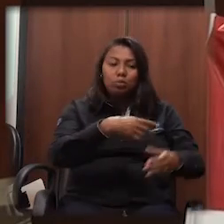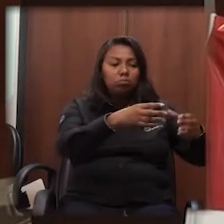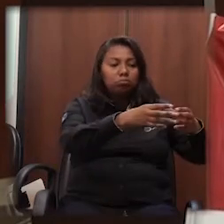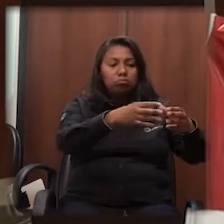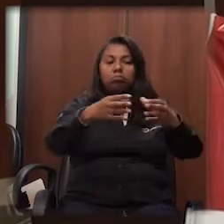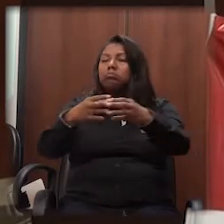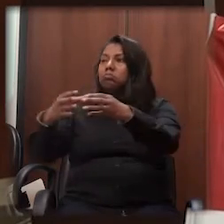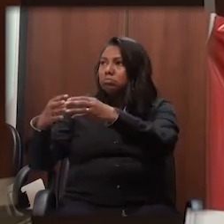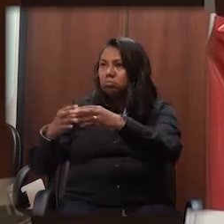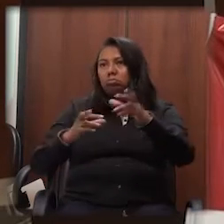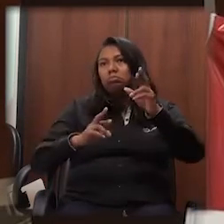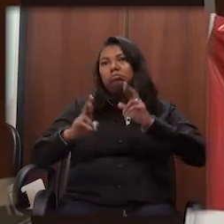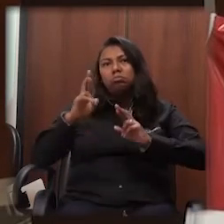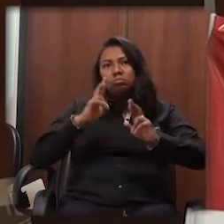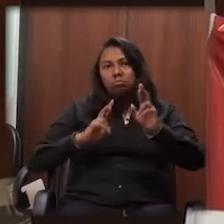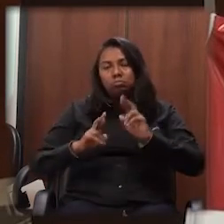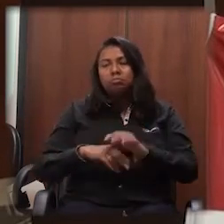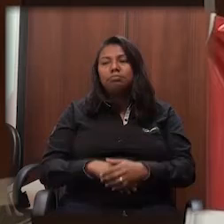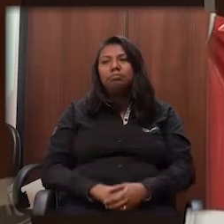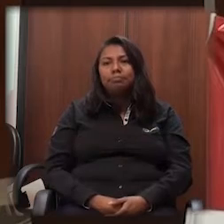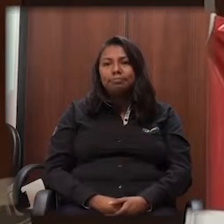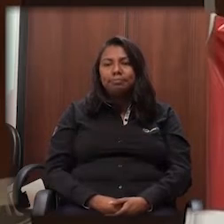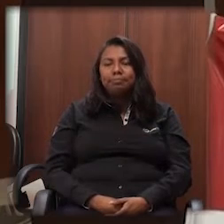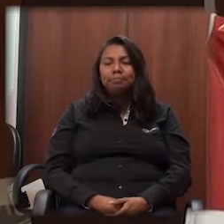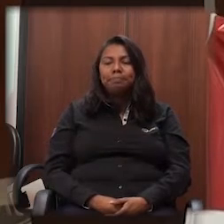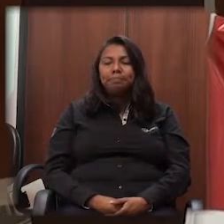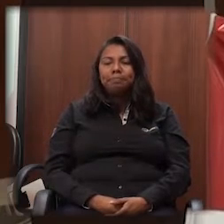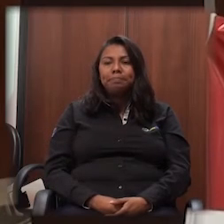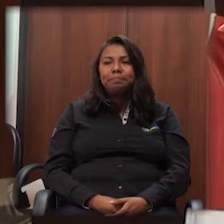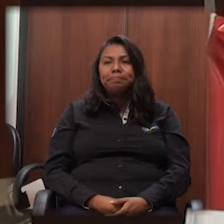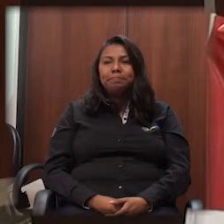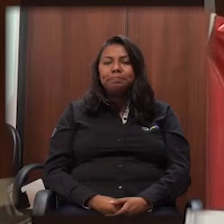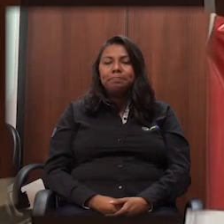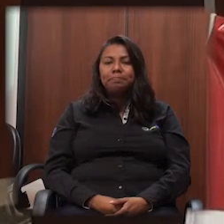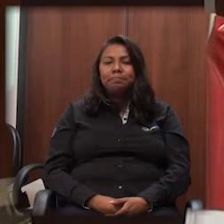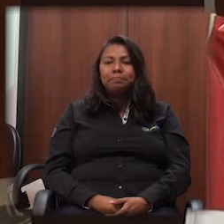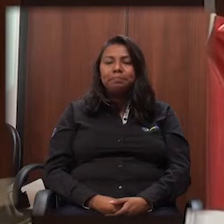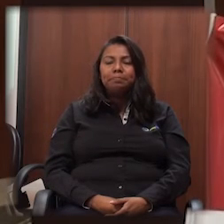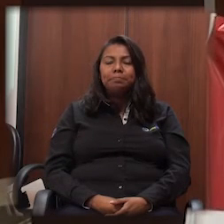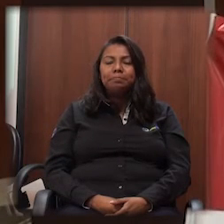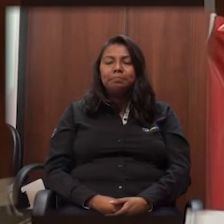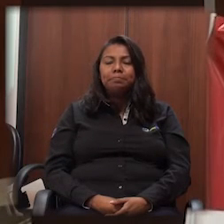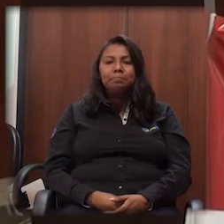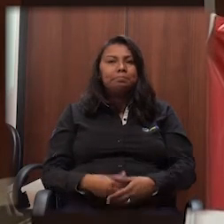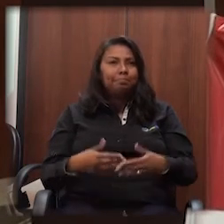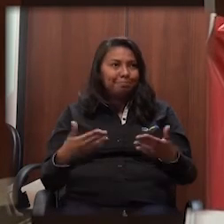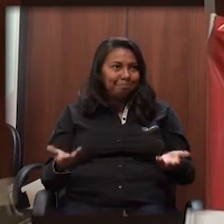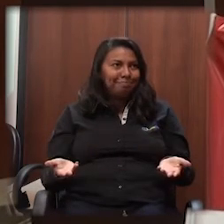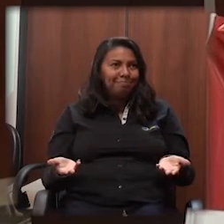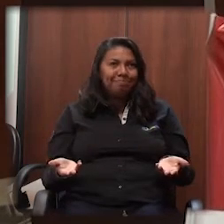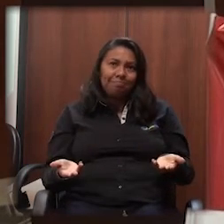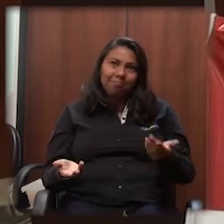estavam contemplados. Então, isso fez com que a gente tivesse uma forma de abarcar,